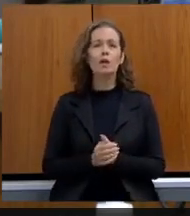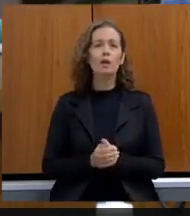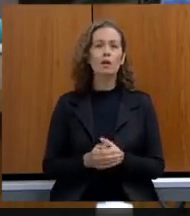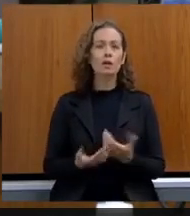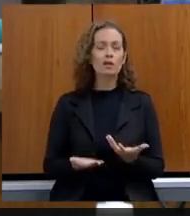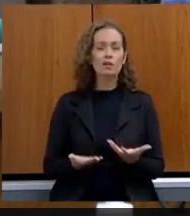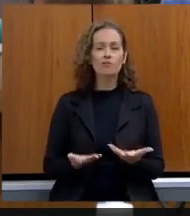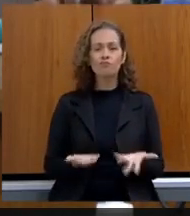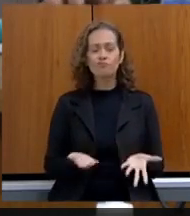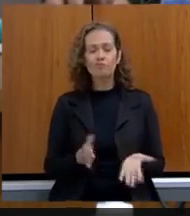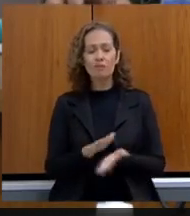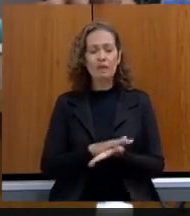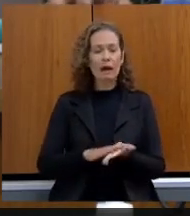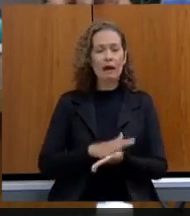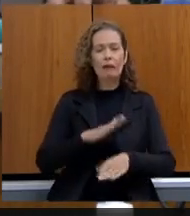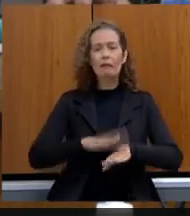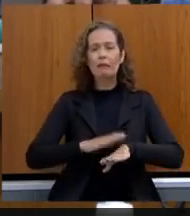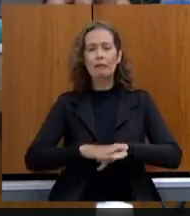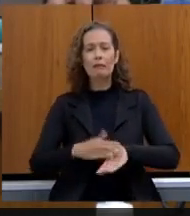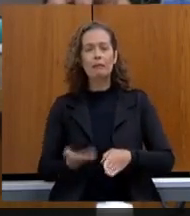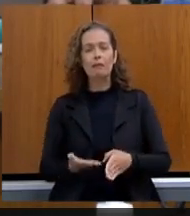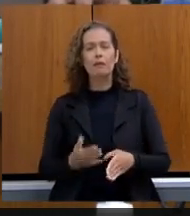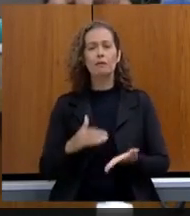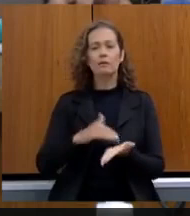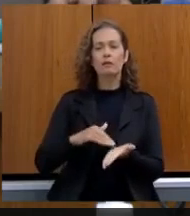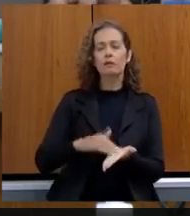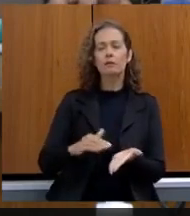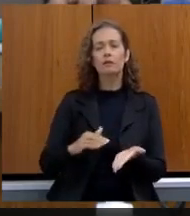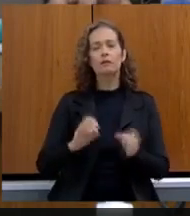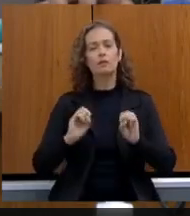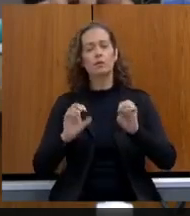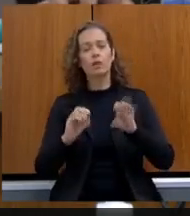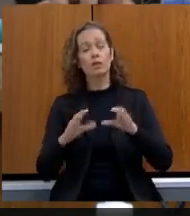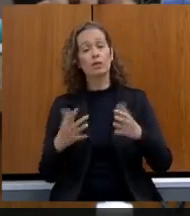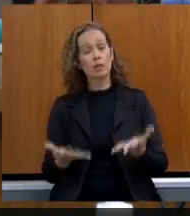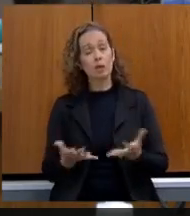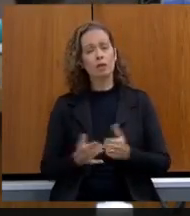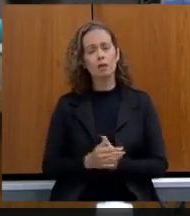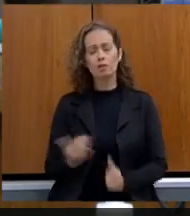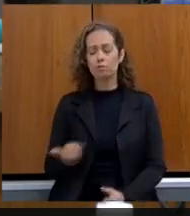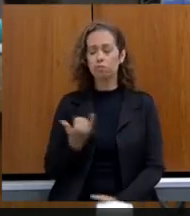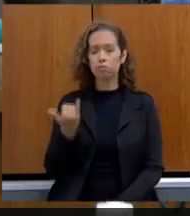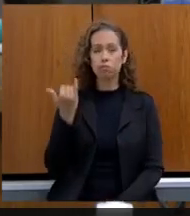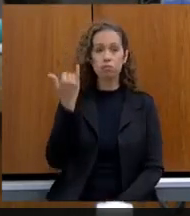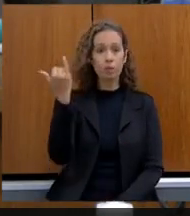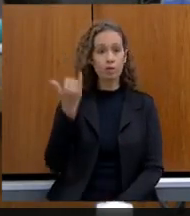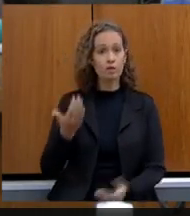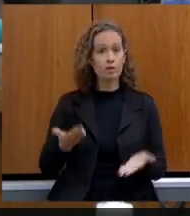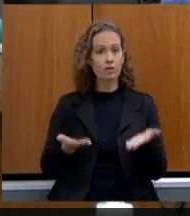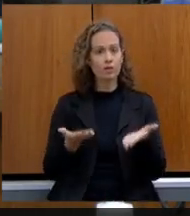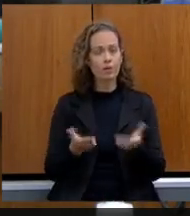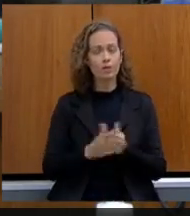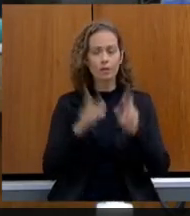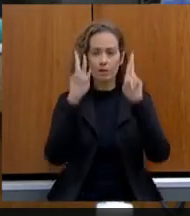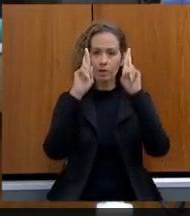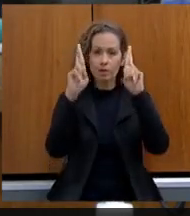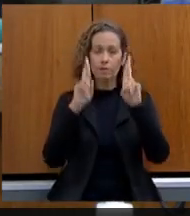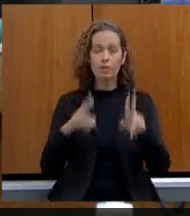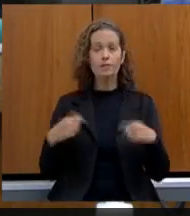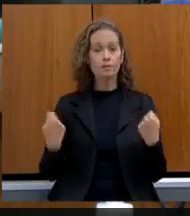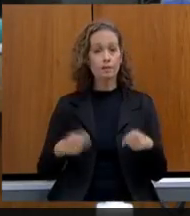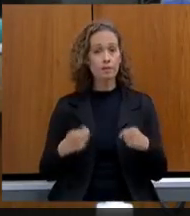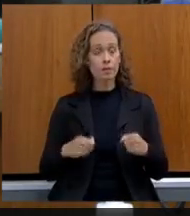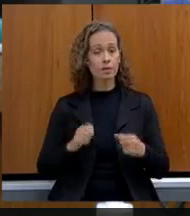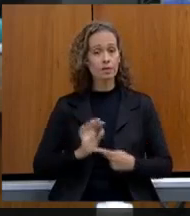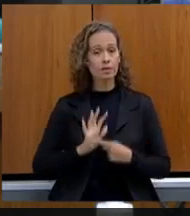jamais foi minimizado pela Secretaria de Estado de Educação é um ponto extremamente importante e é um respeito que a gente